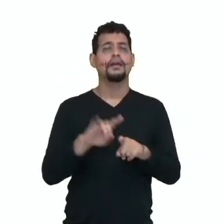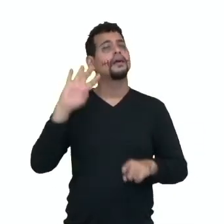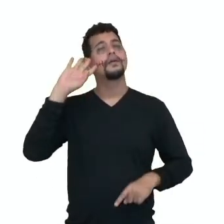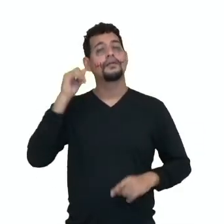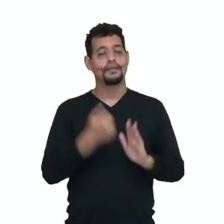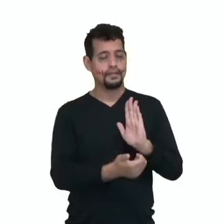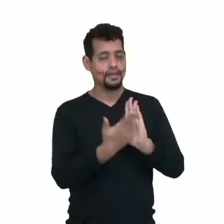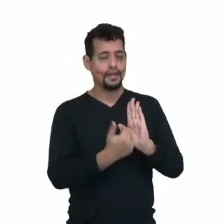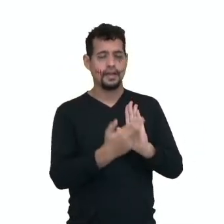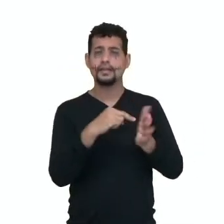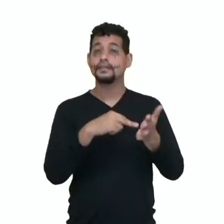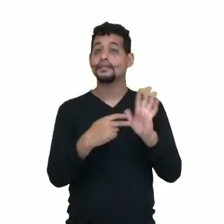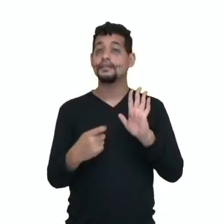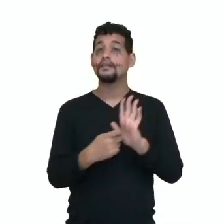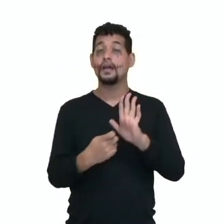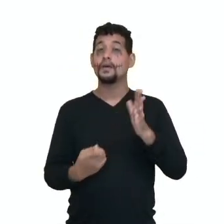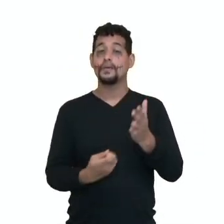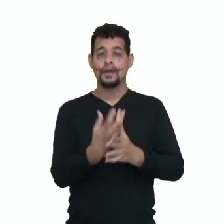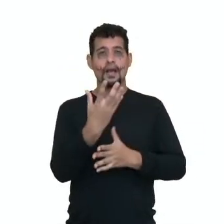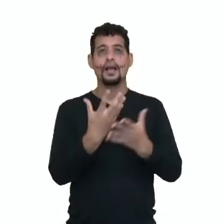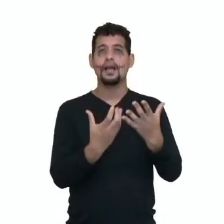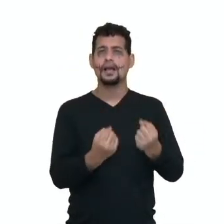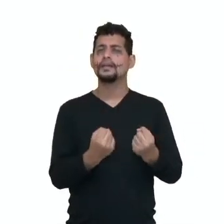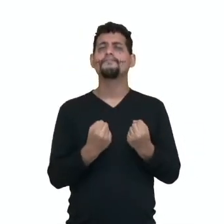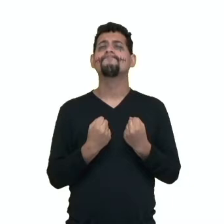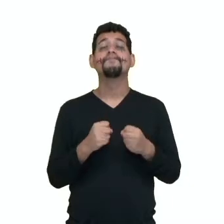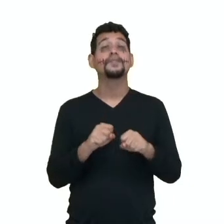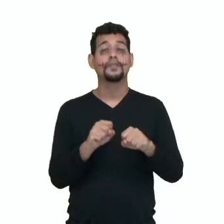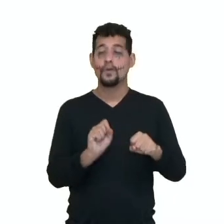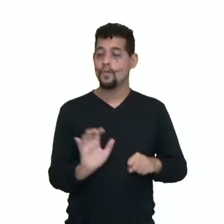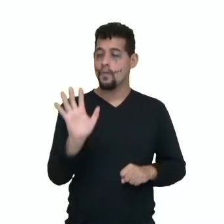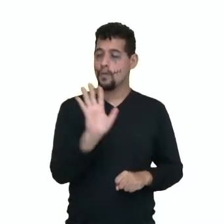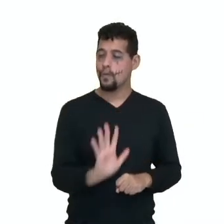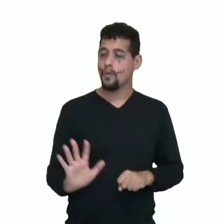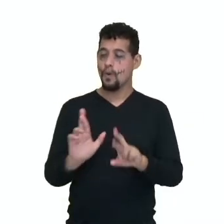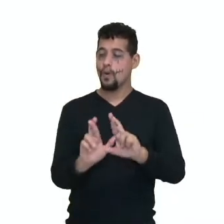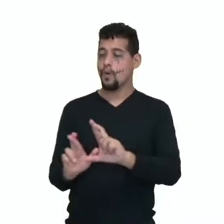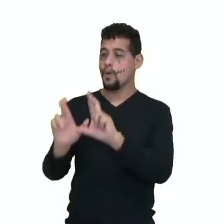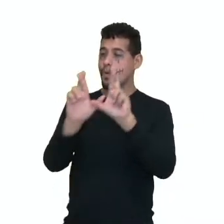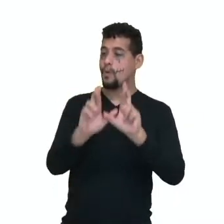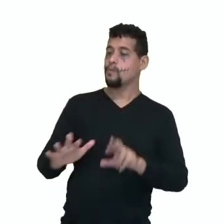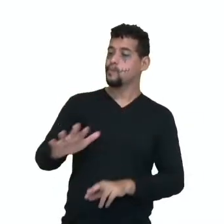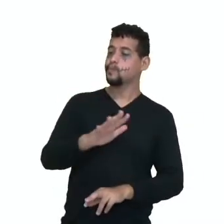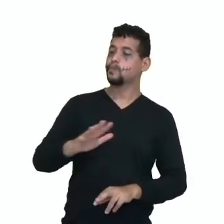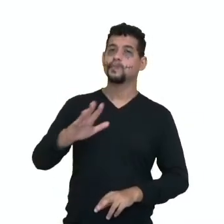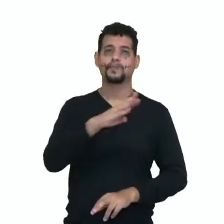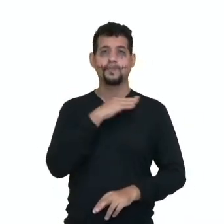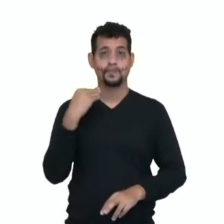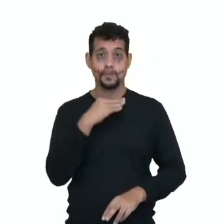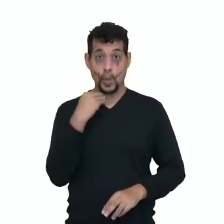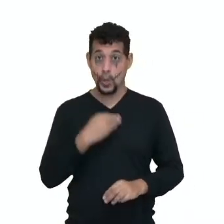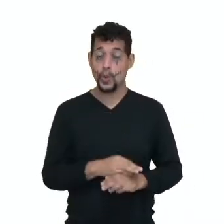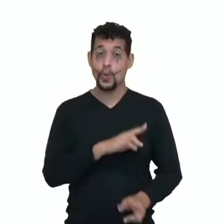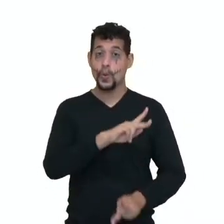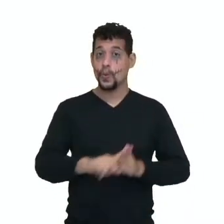Mictecacihuatl es la reina de Micticlán, la región de los muertos. Para los